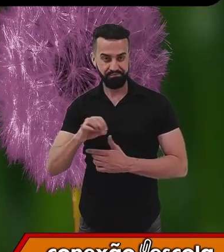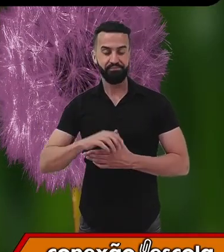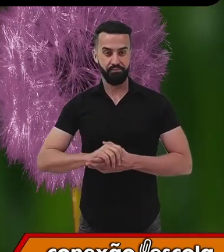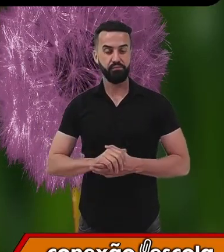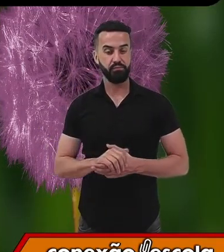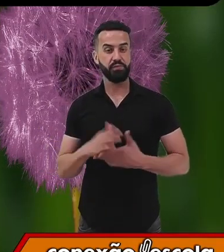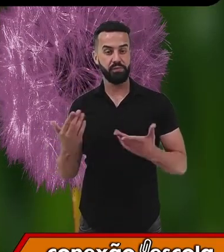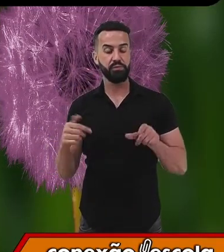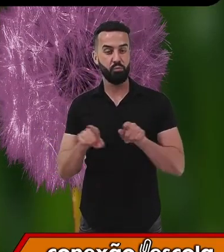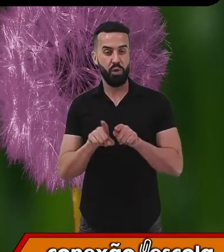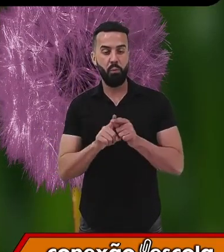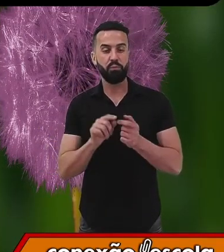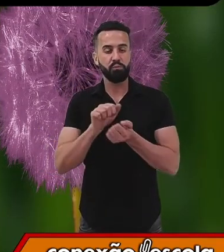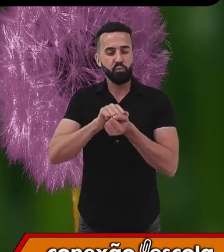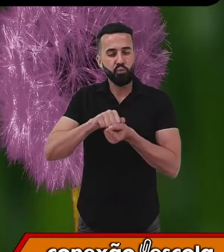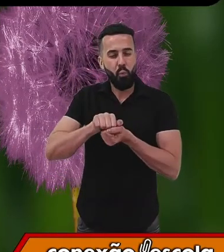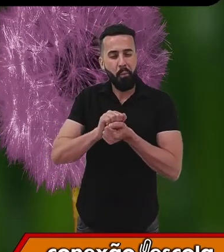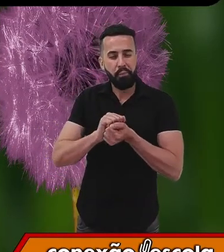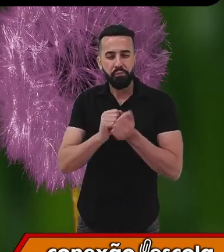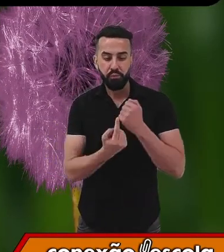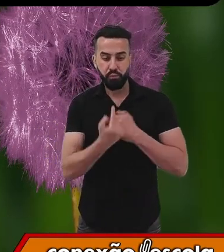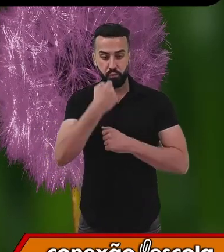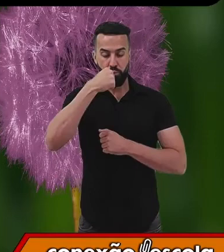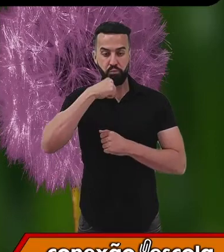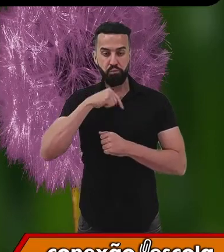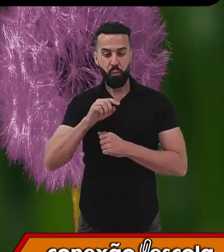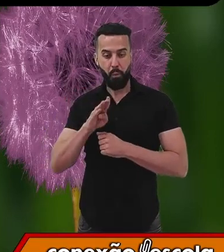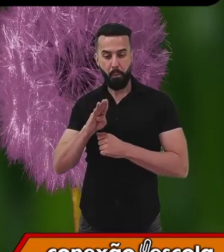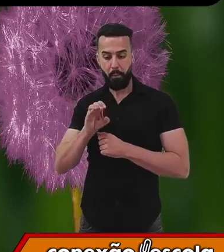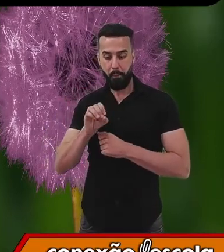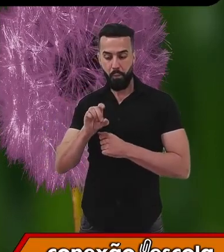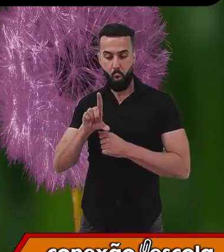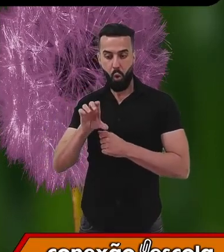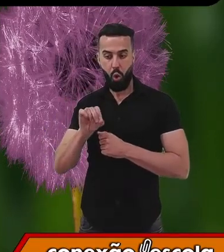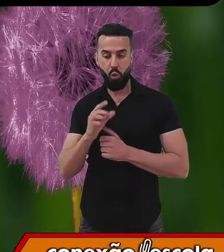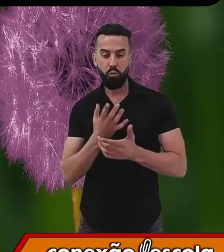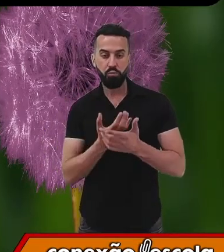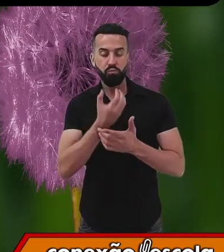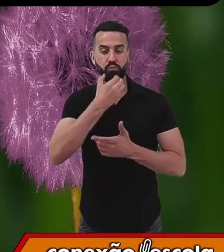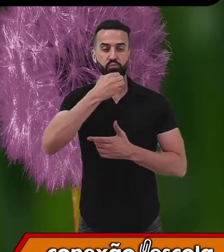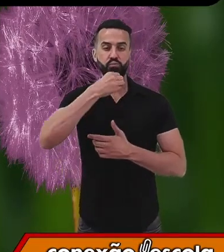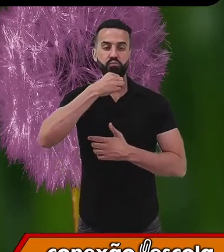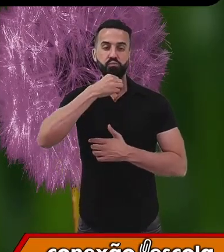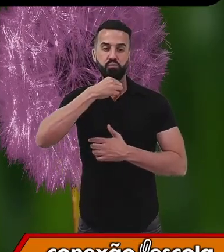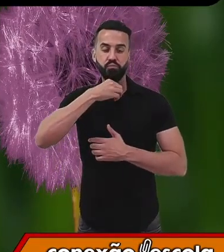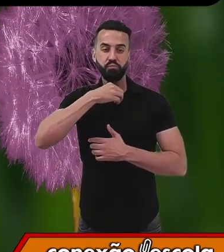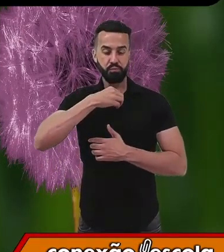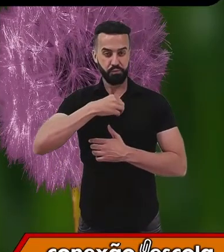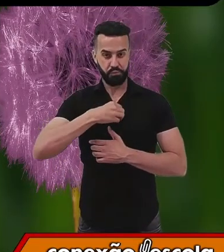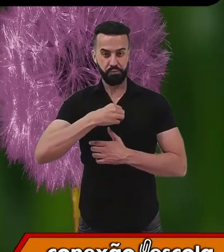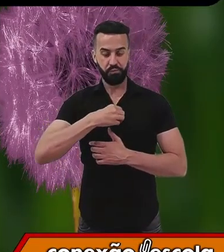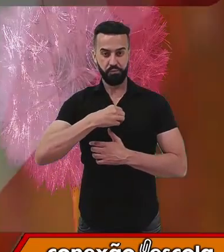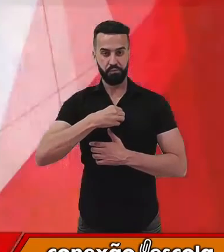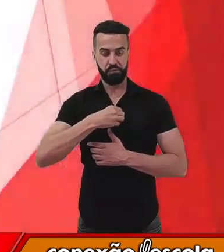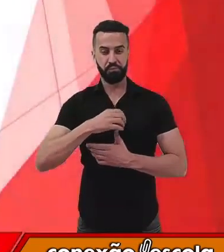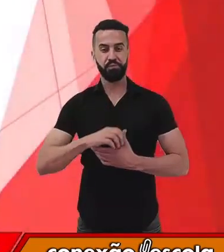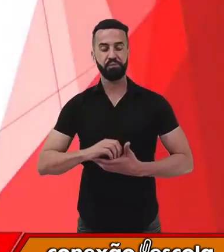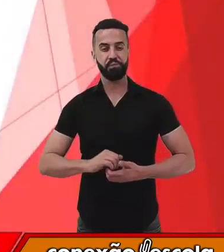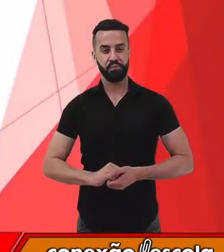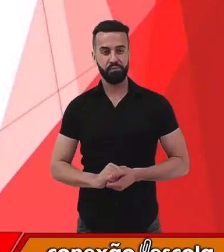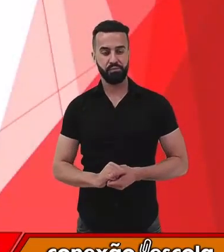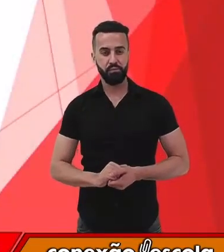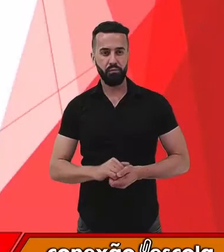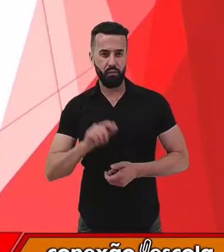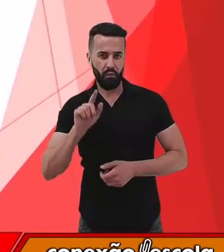de bolo alimentar e ele vai ser conduzido por um tubo, um órgão chamado esôfago. O